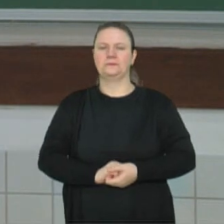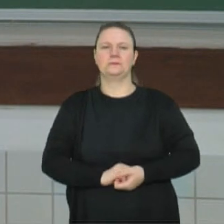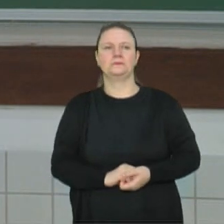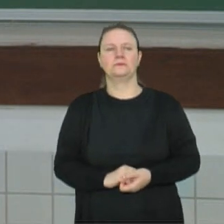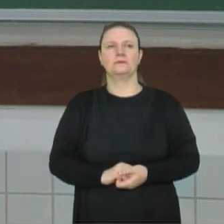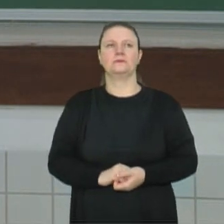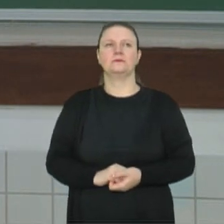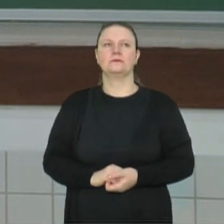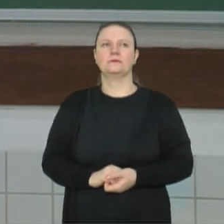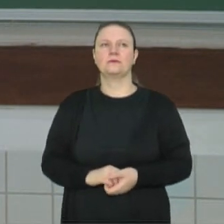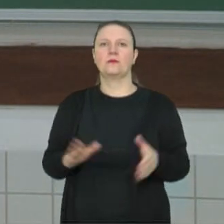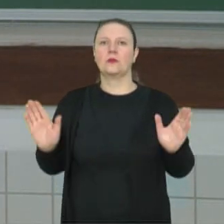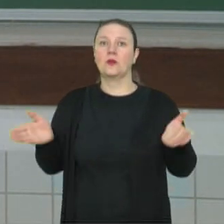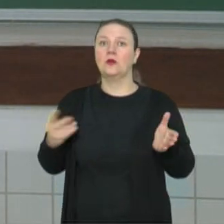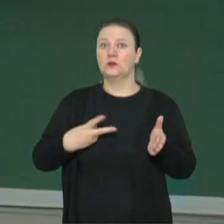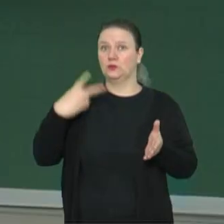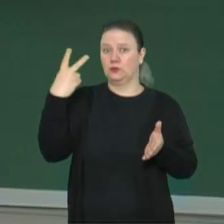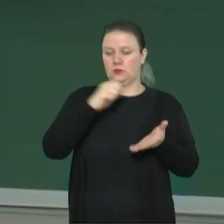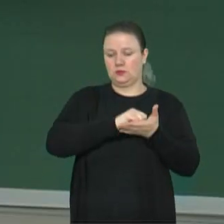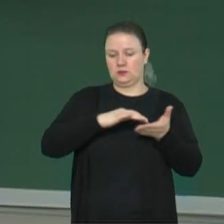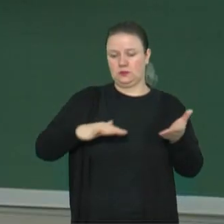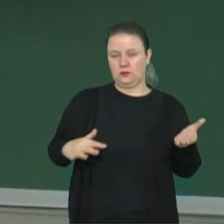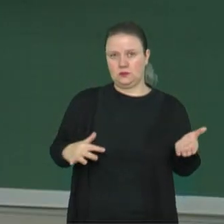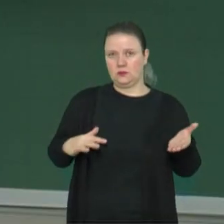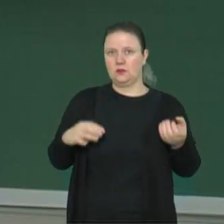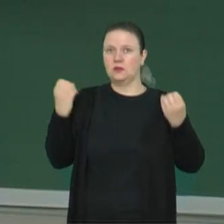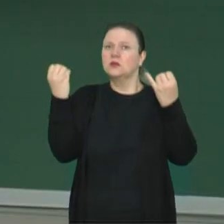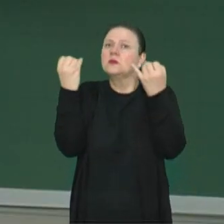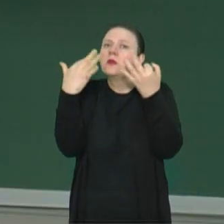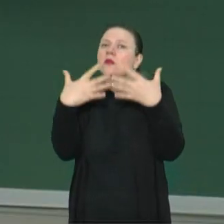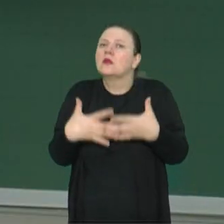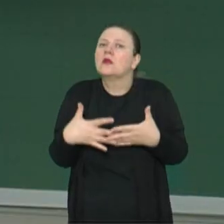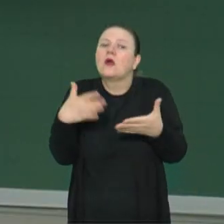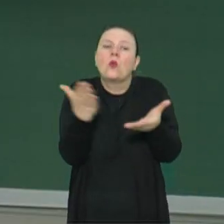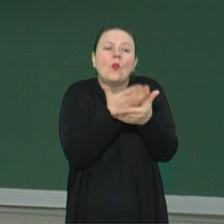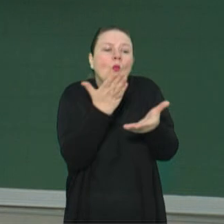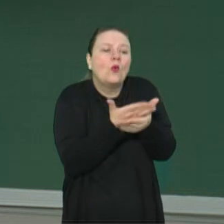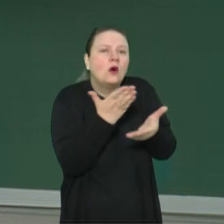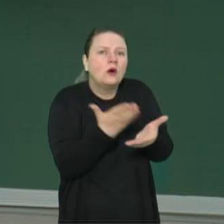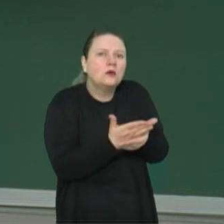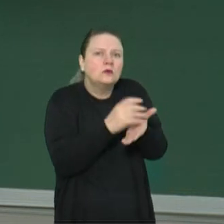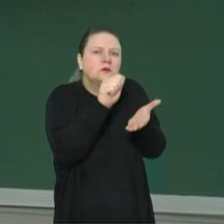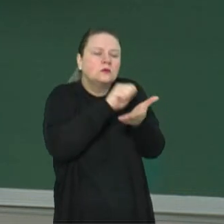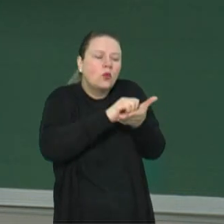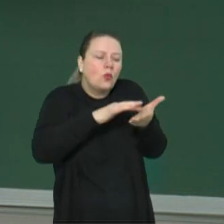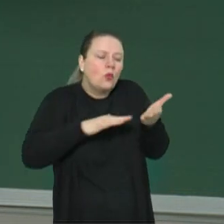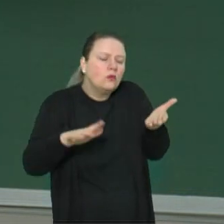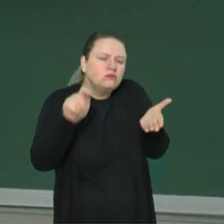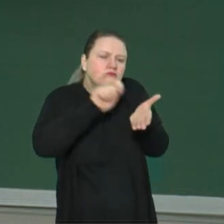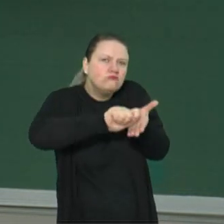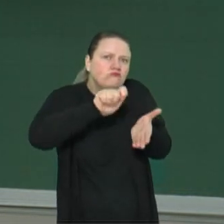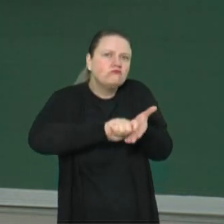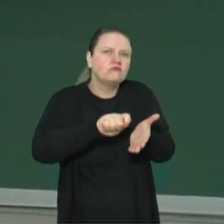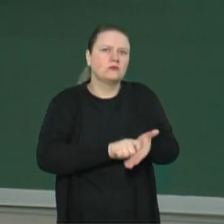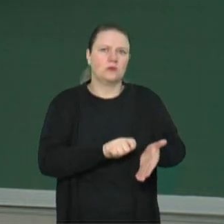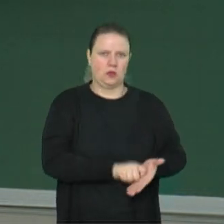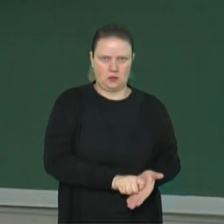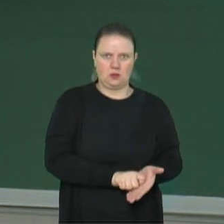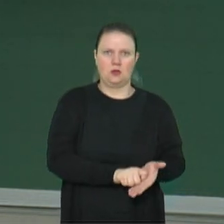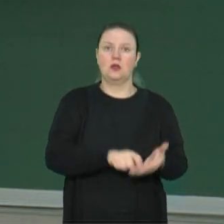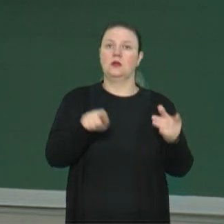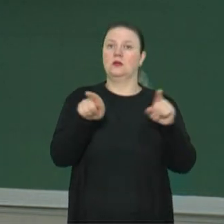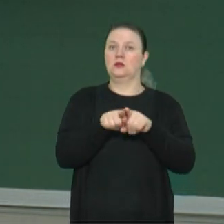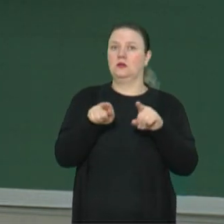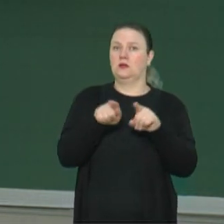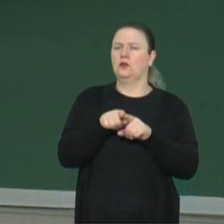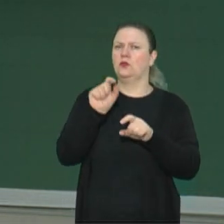Itália. Segunda atividade, então, agora descritiva, pega seu caderno, faz as devidas anotações. Vocês